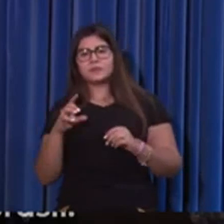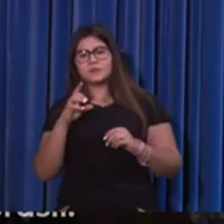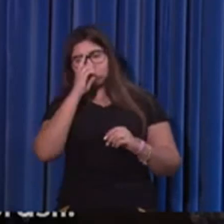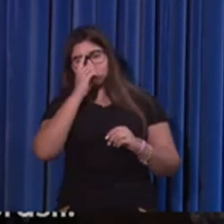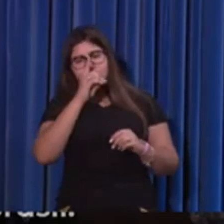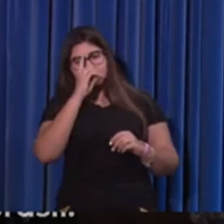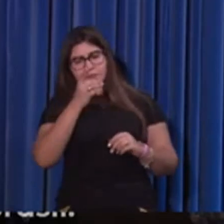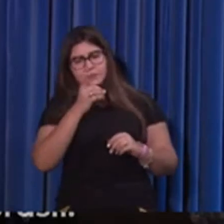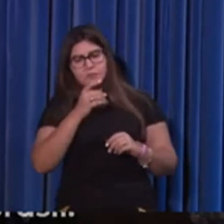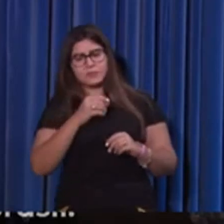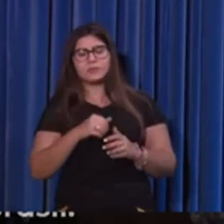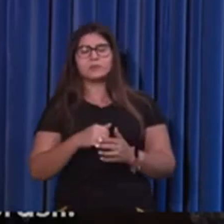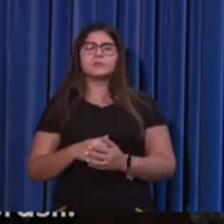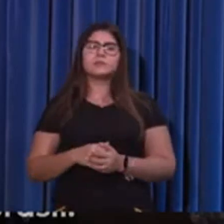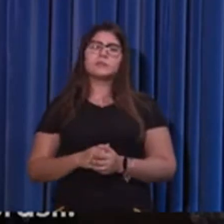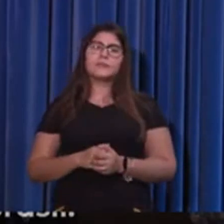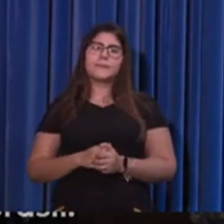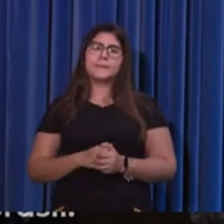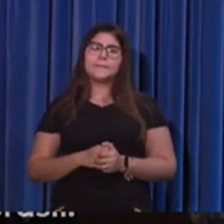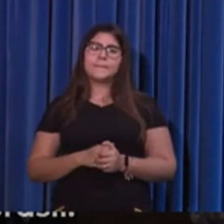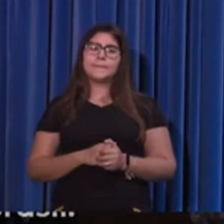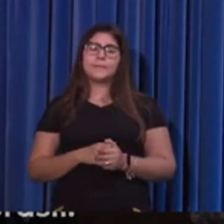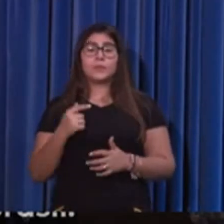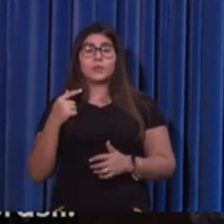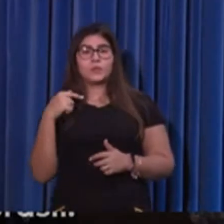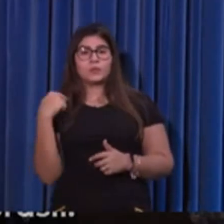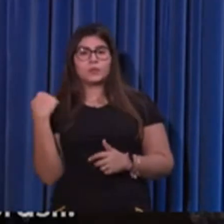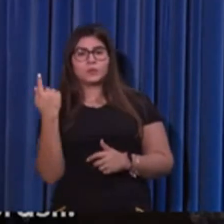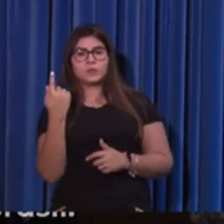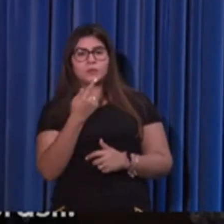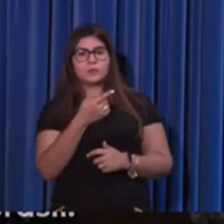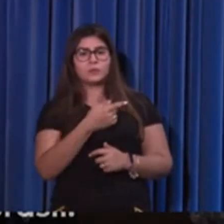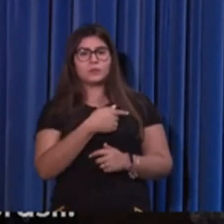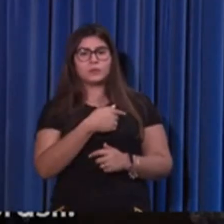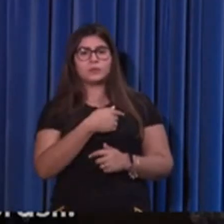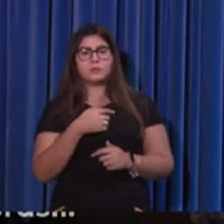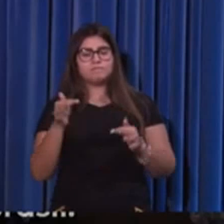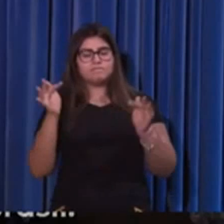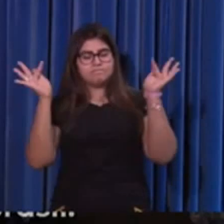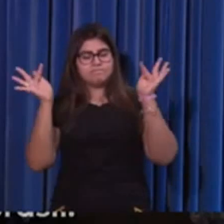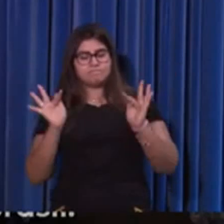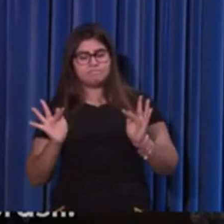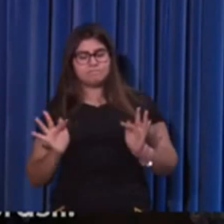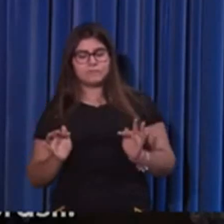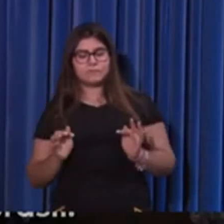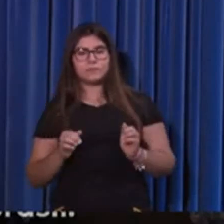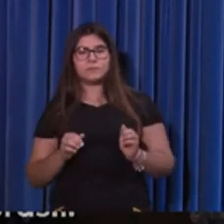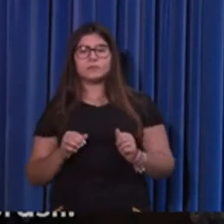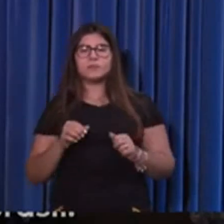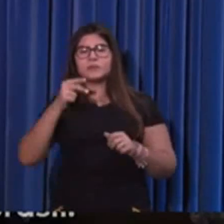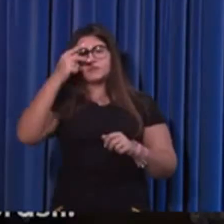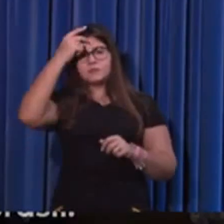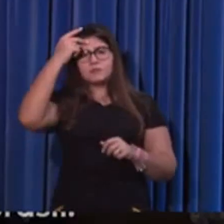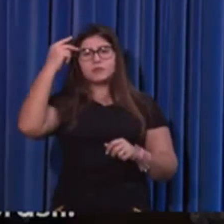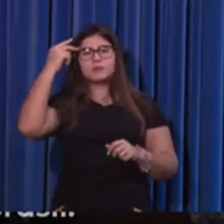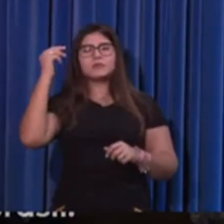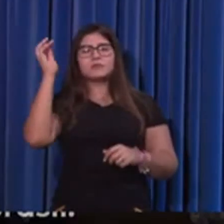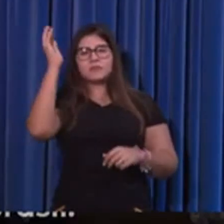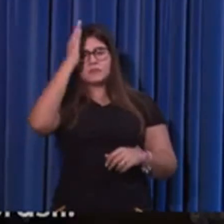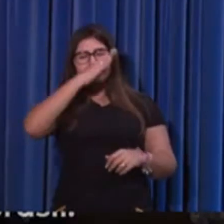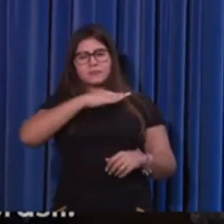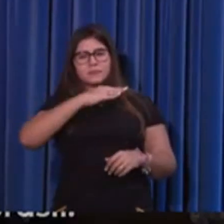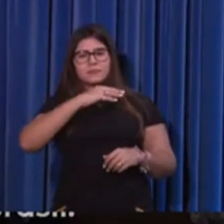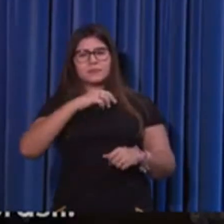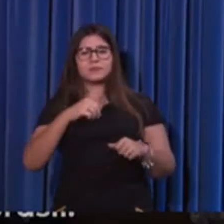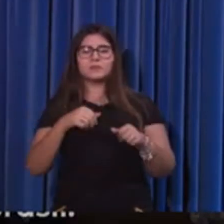Exércitos? Ora, pois, nós reputamos por felizes os soberbos. Também os que cometem